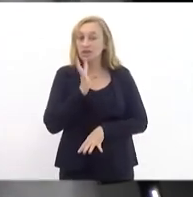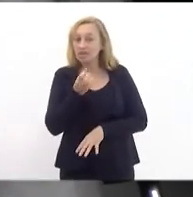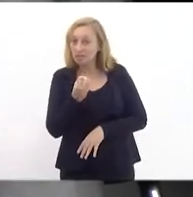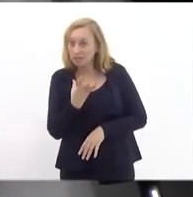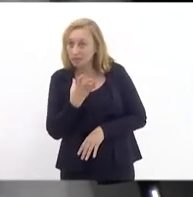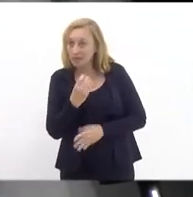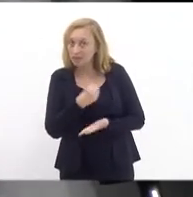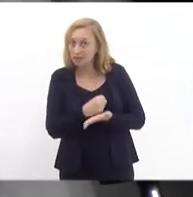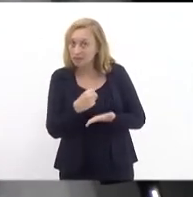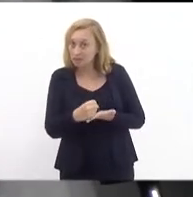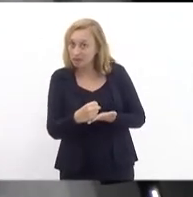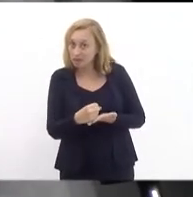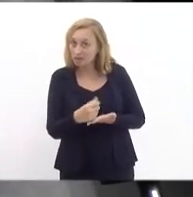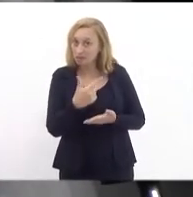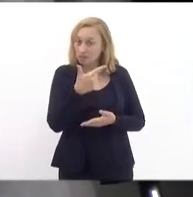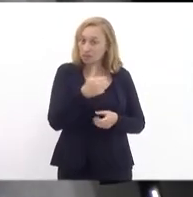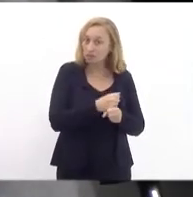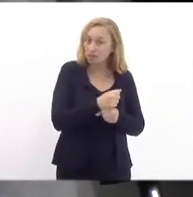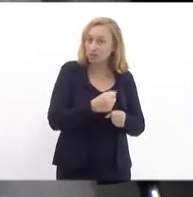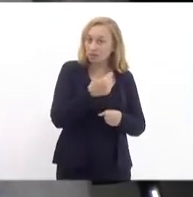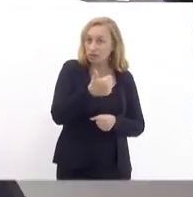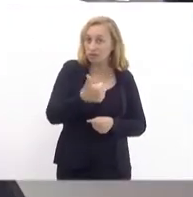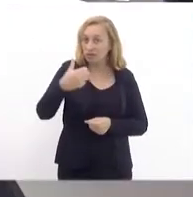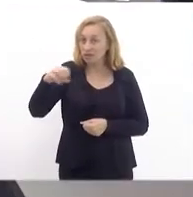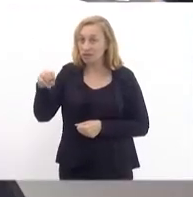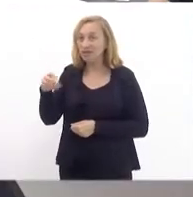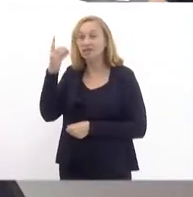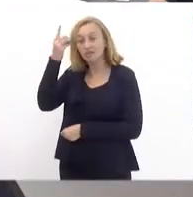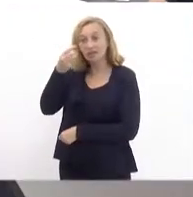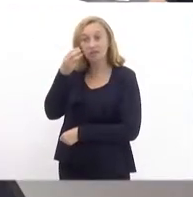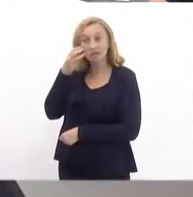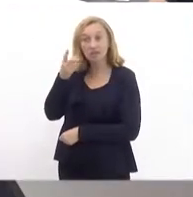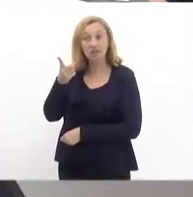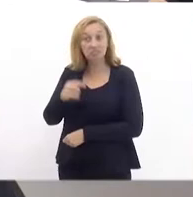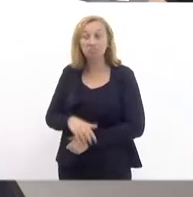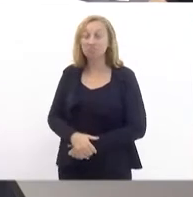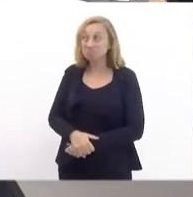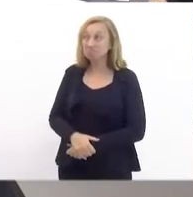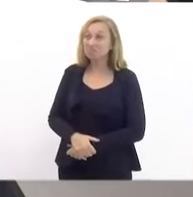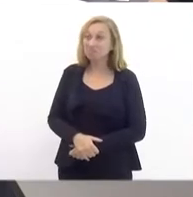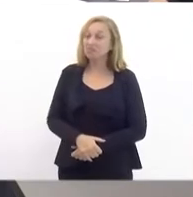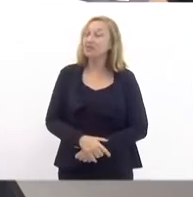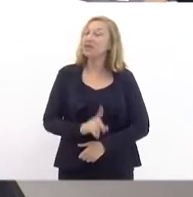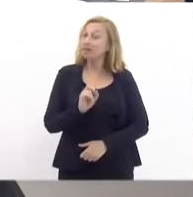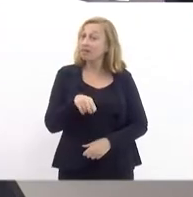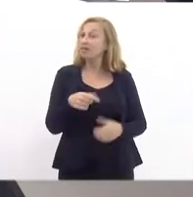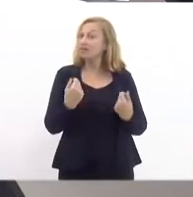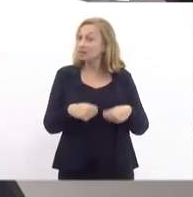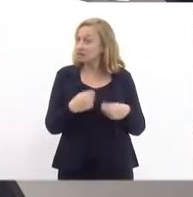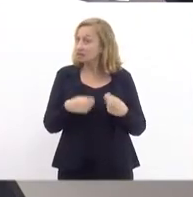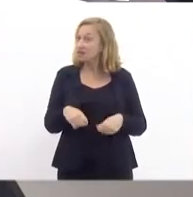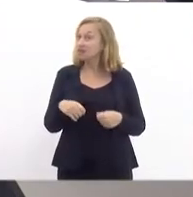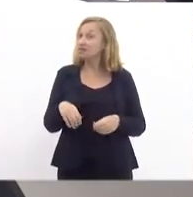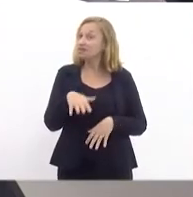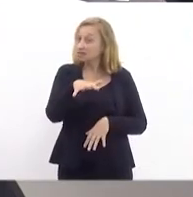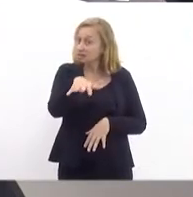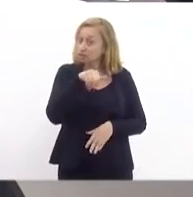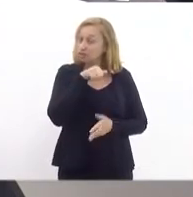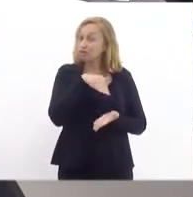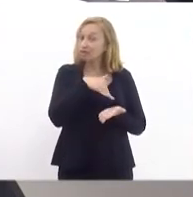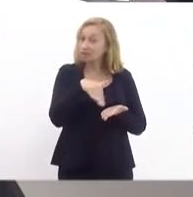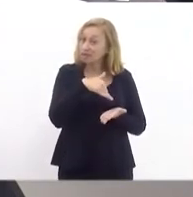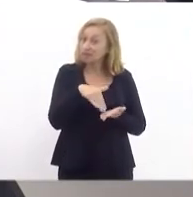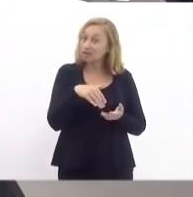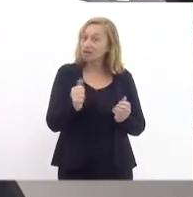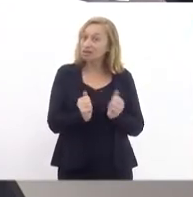esse contrato de 2010, deputado Valdec. Então, é necessário que o secretário também venha aqui, senhora